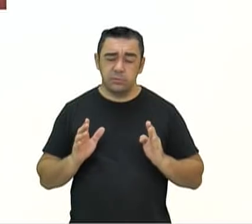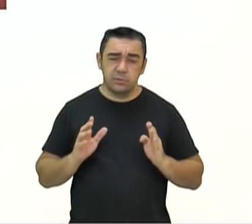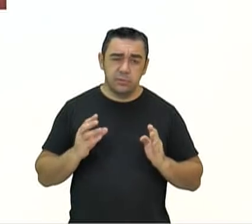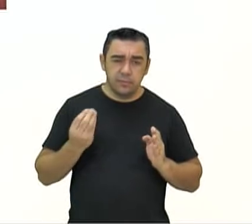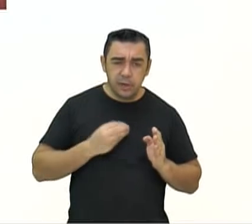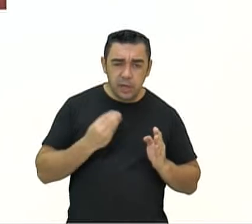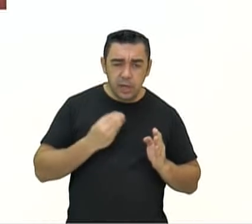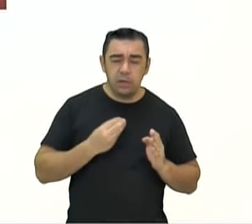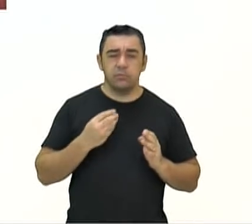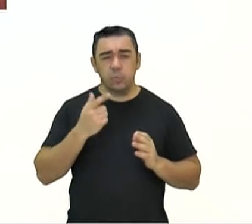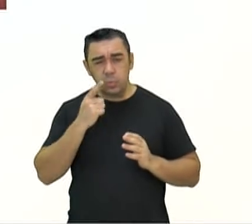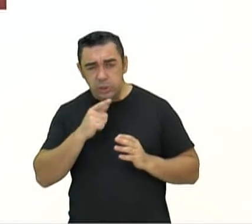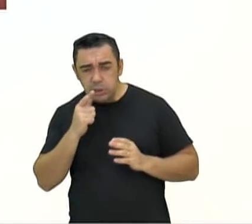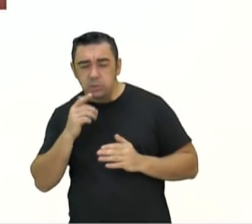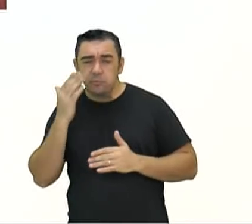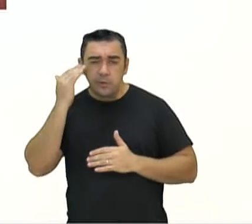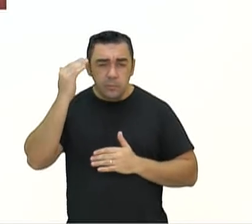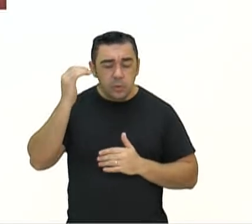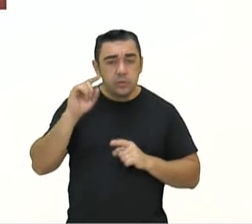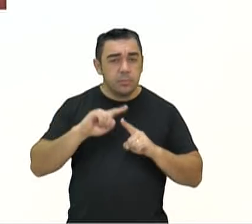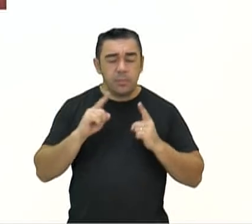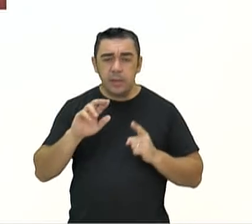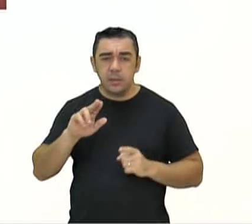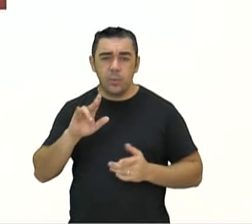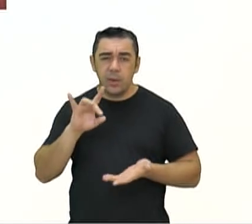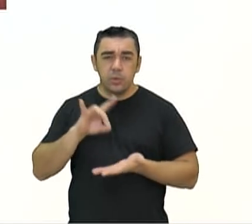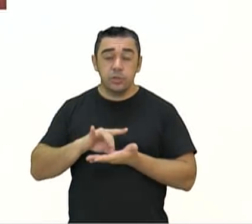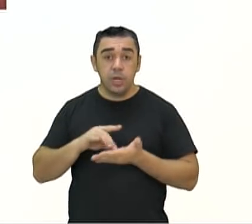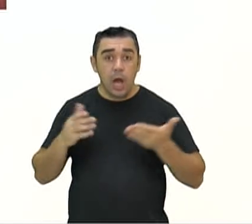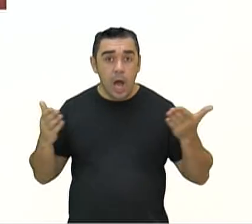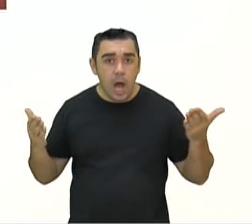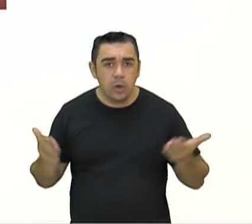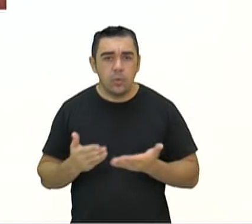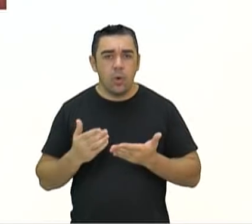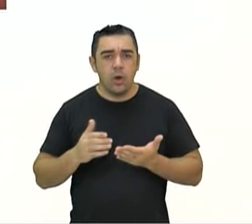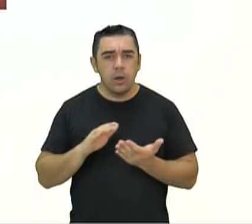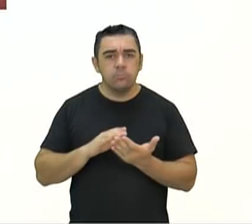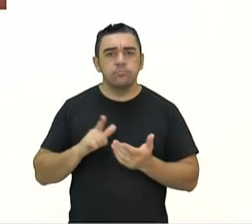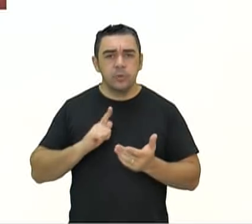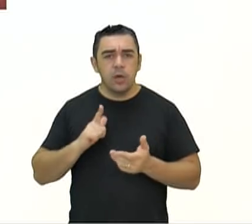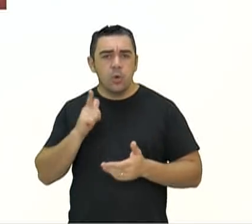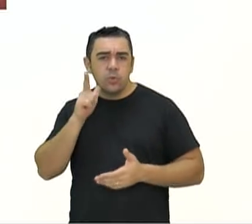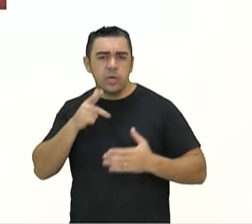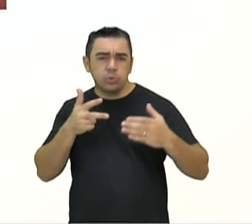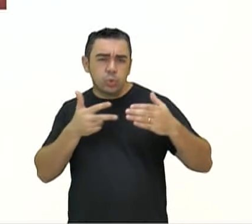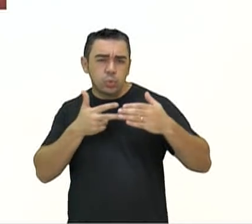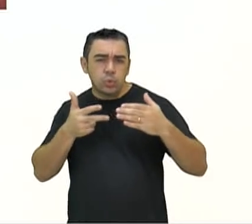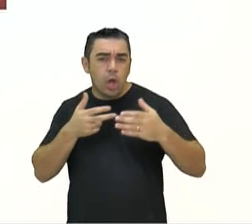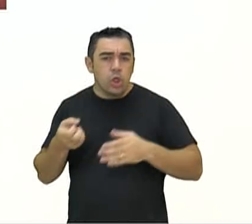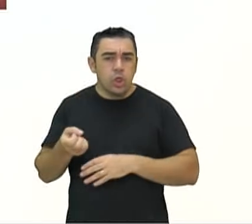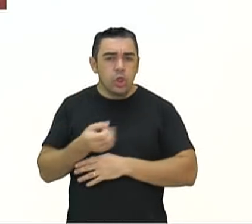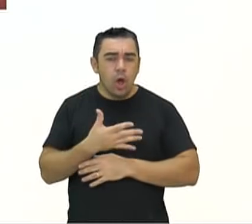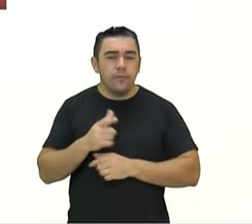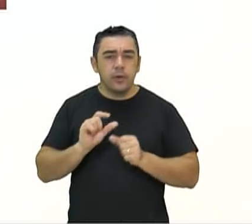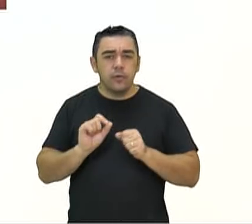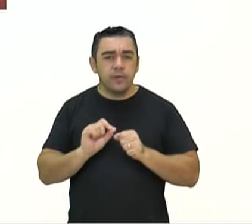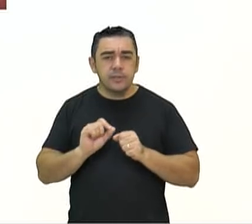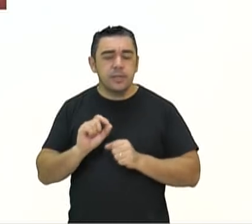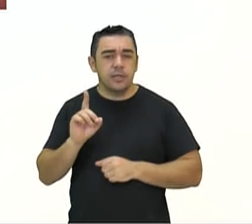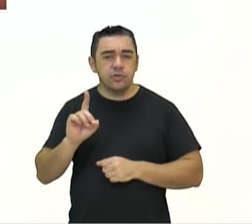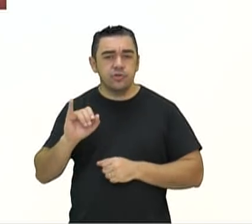até fez sucesso, mas sem a mesma originalidade, o estúdio retorna à sua melhor forma em